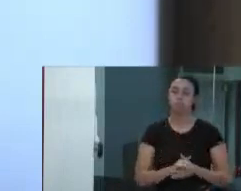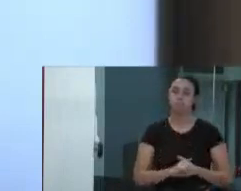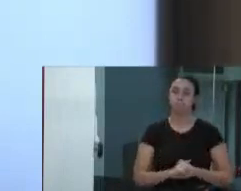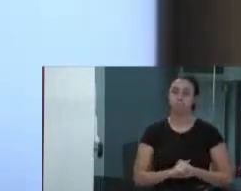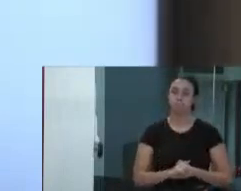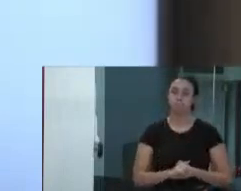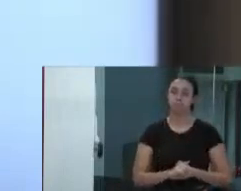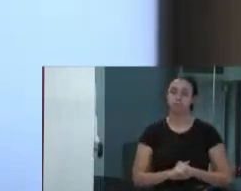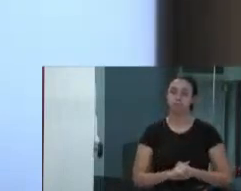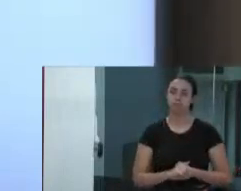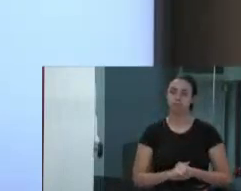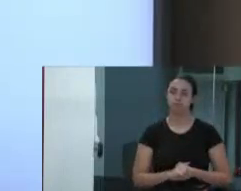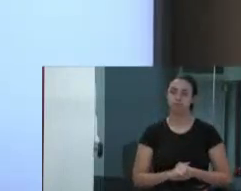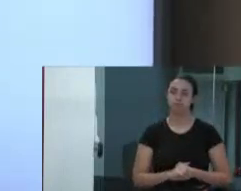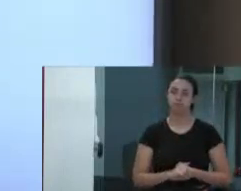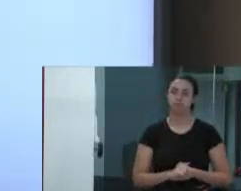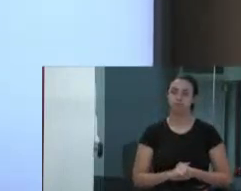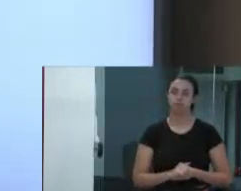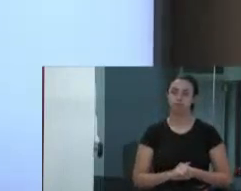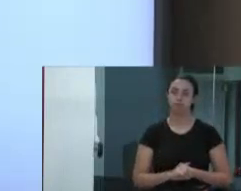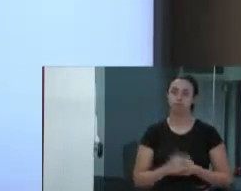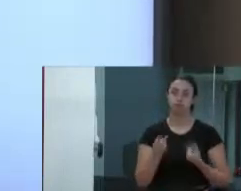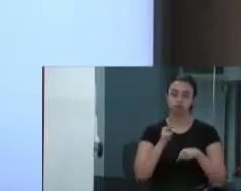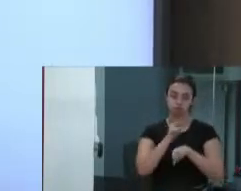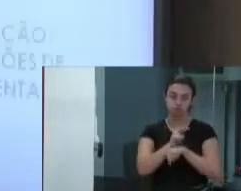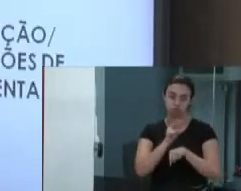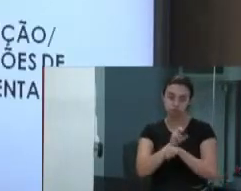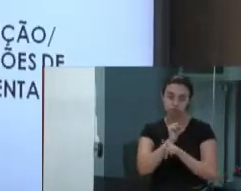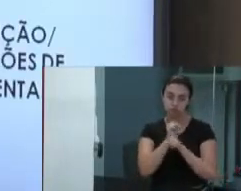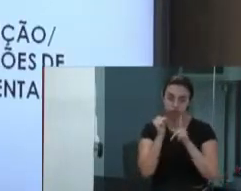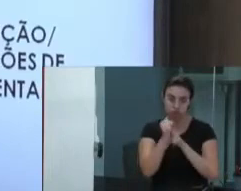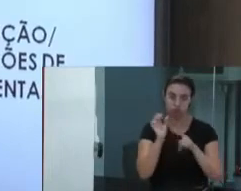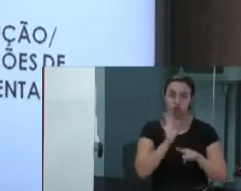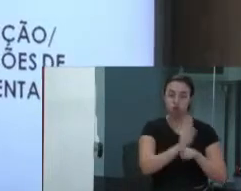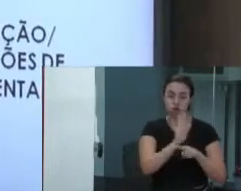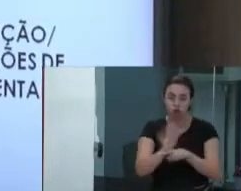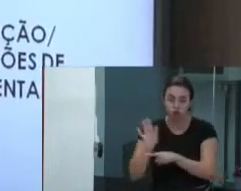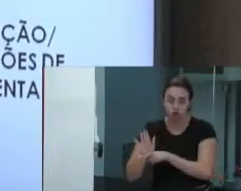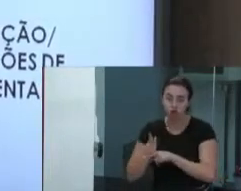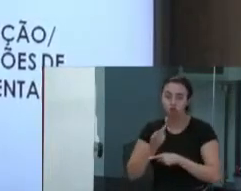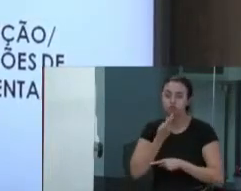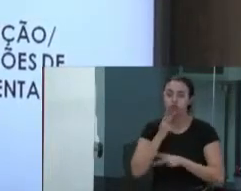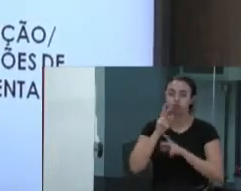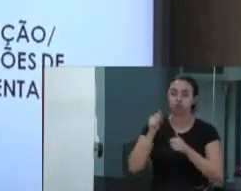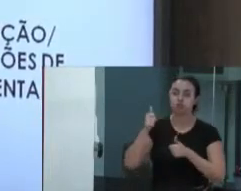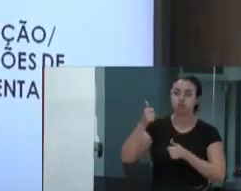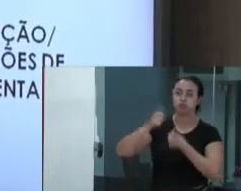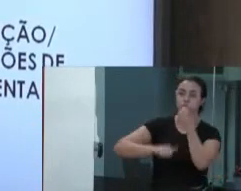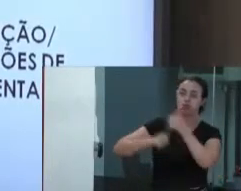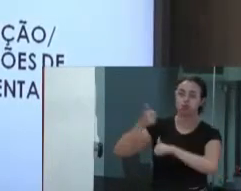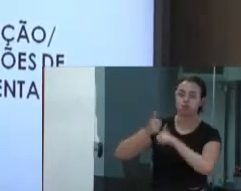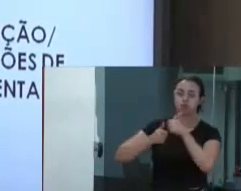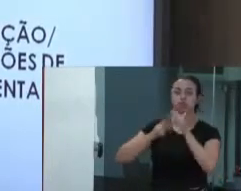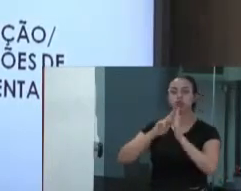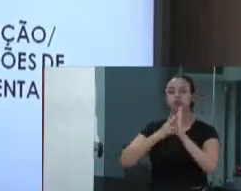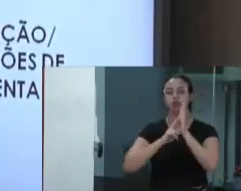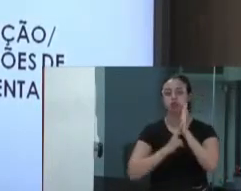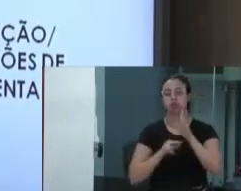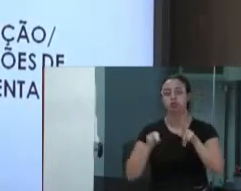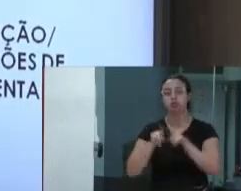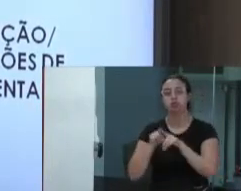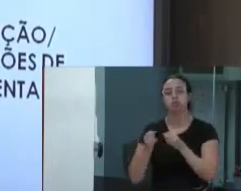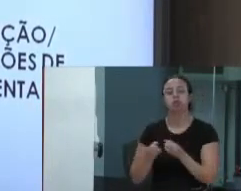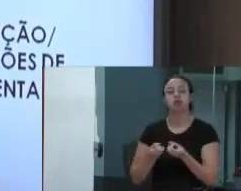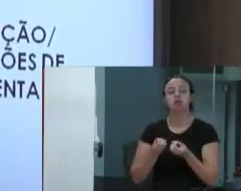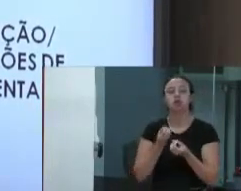Temos aí agora os dados da vigilância socioassistencial, né, que vem falar das análises dos relatórios, a produção